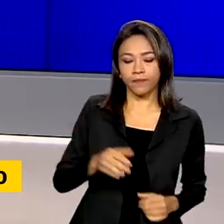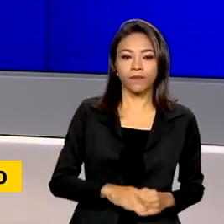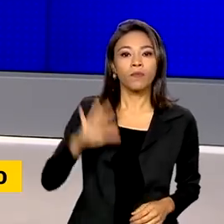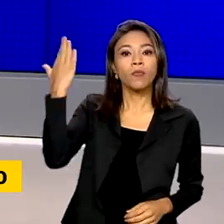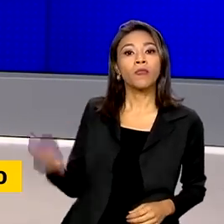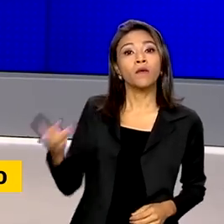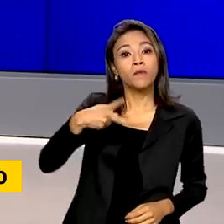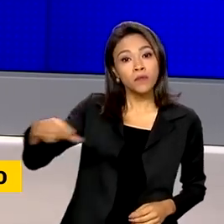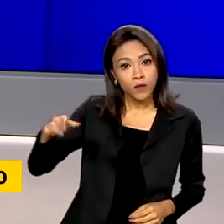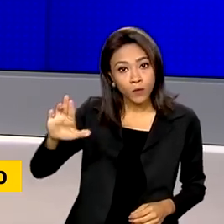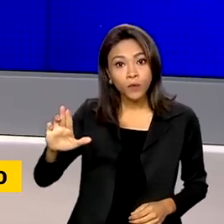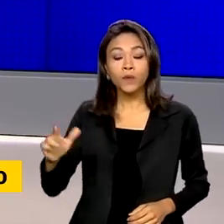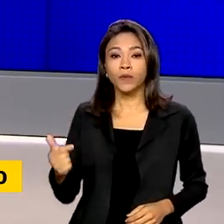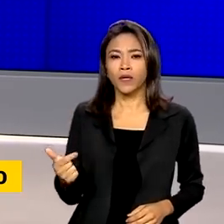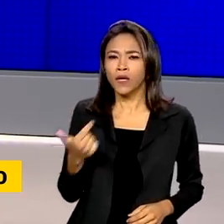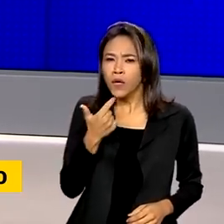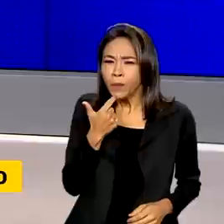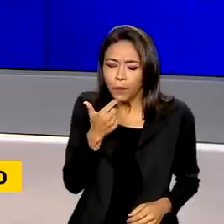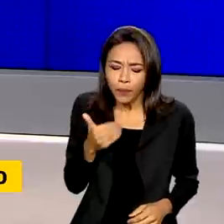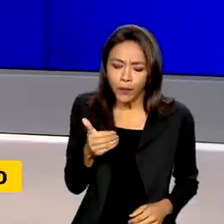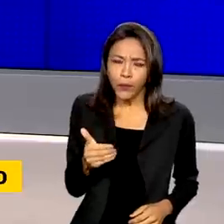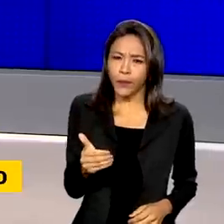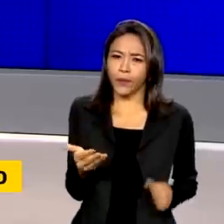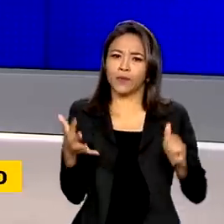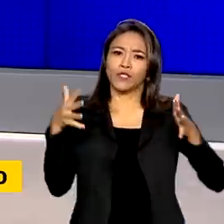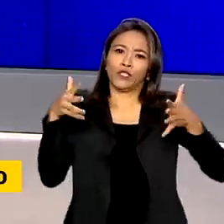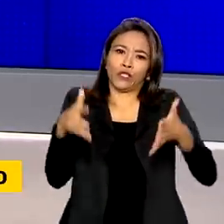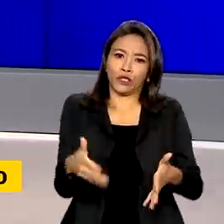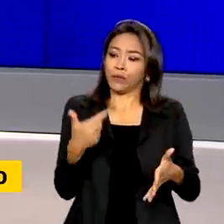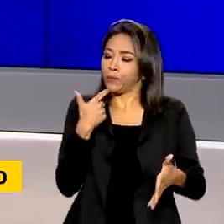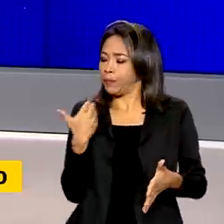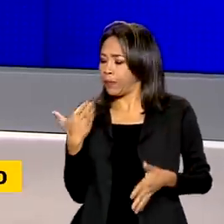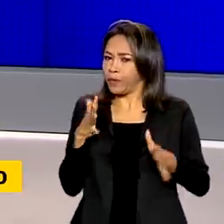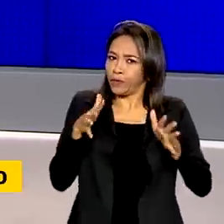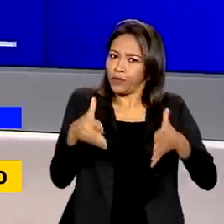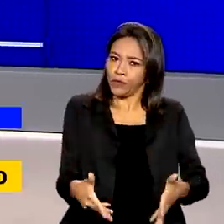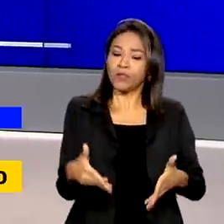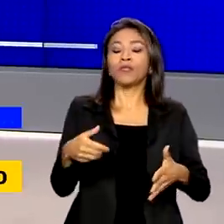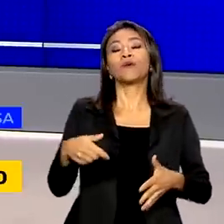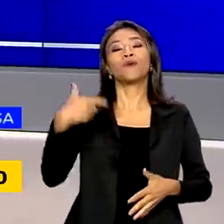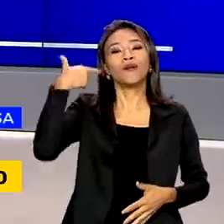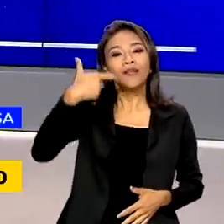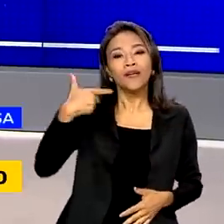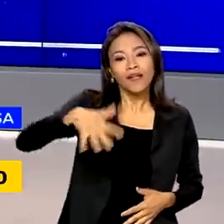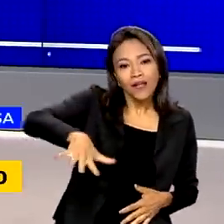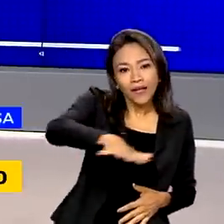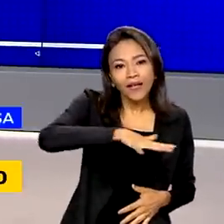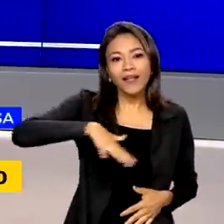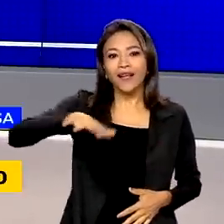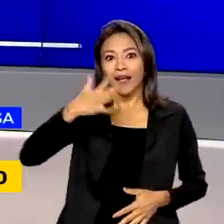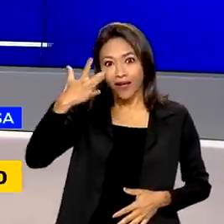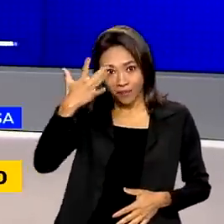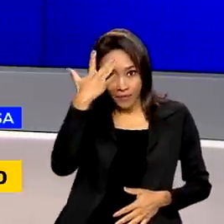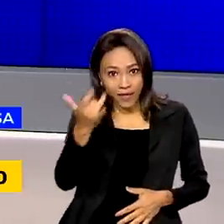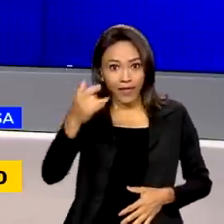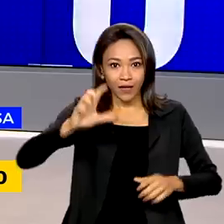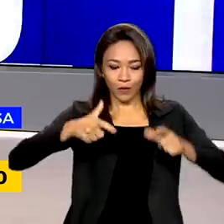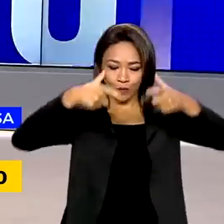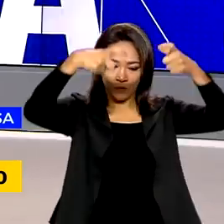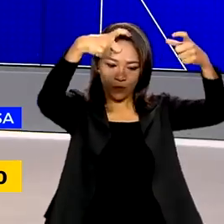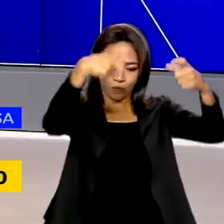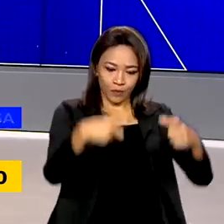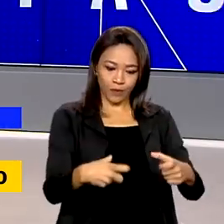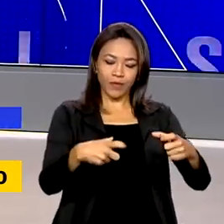O presidente Lula desembarcou agora há pouco no Reino Unido. Amanhã participa da coroação do rei Charles III. Direto